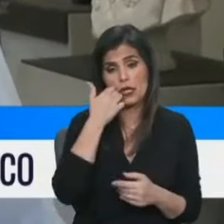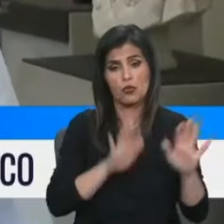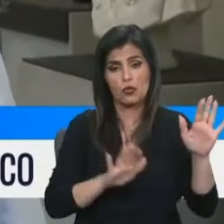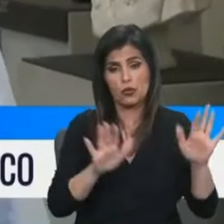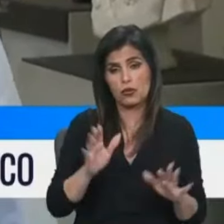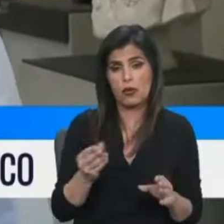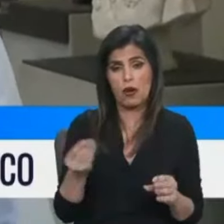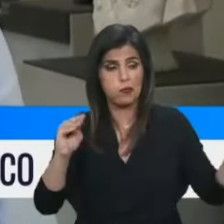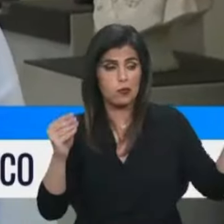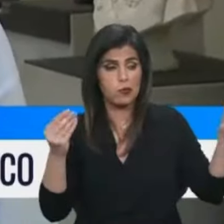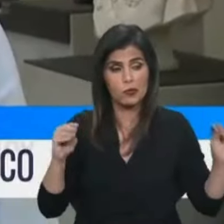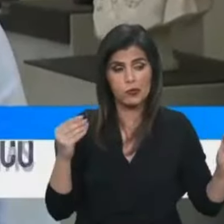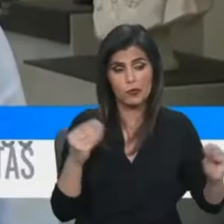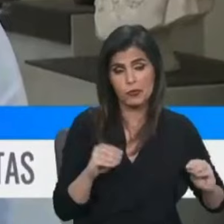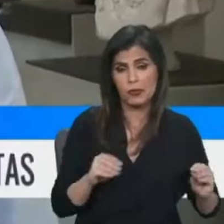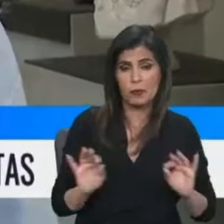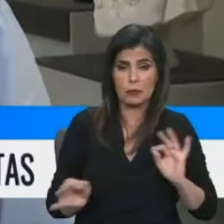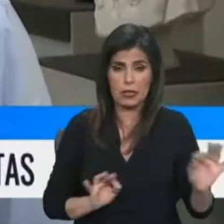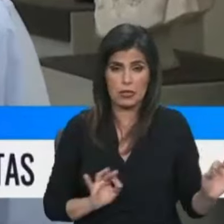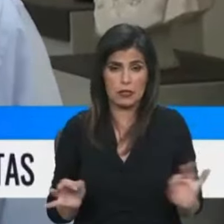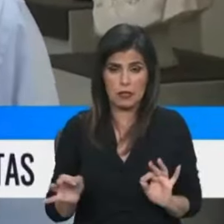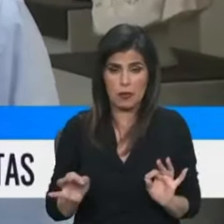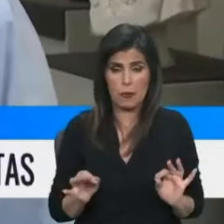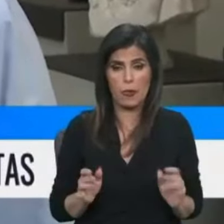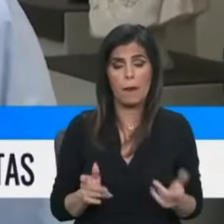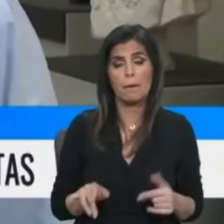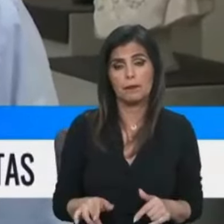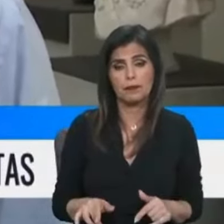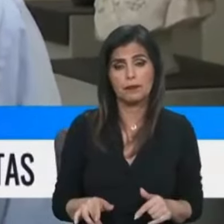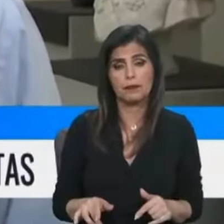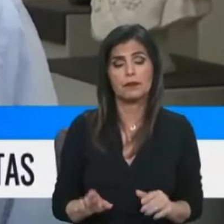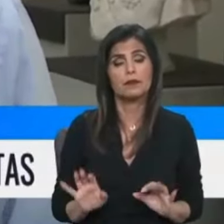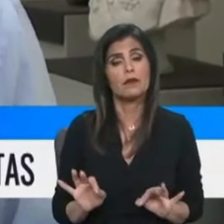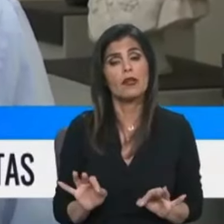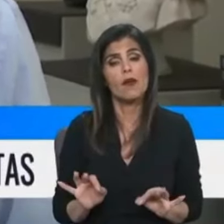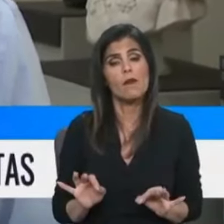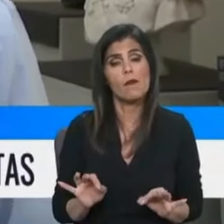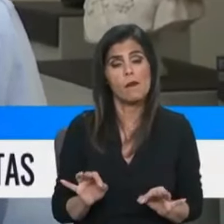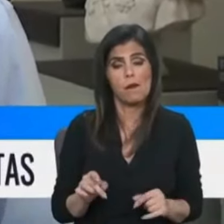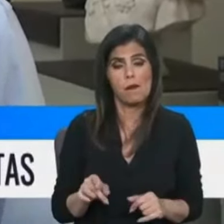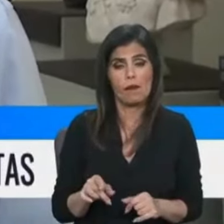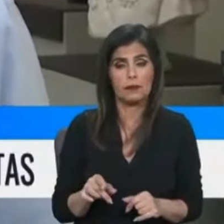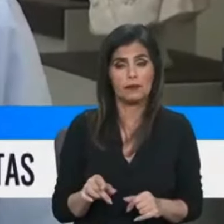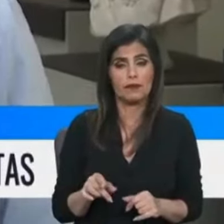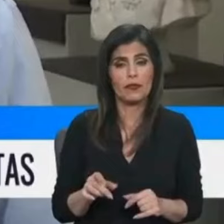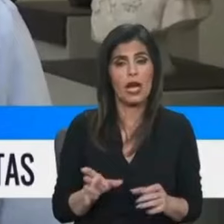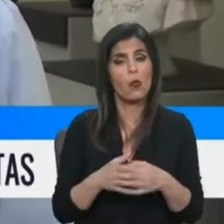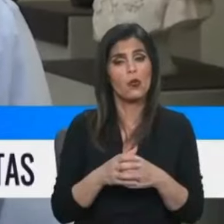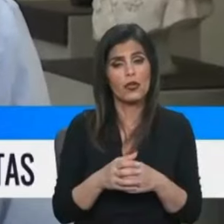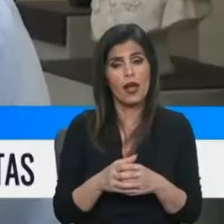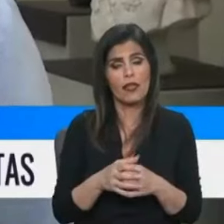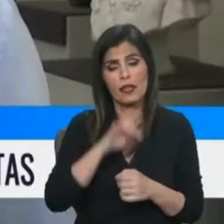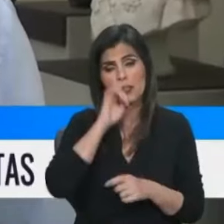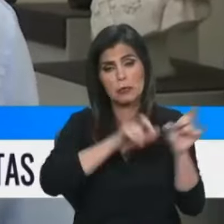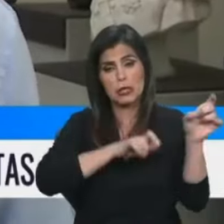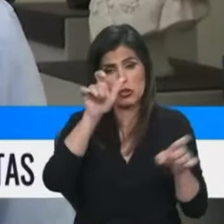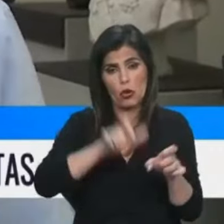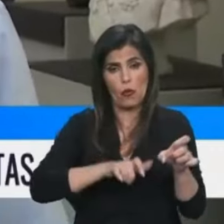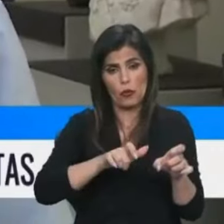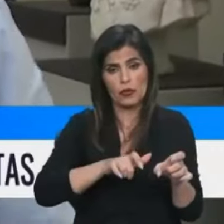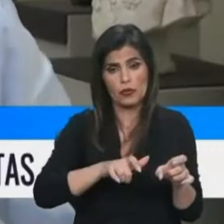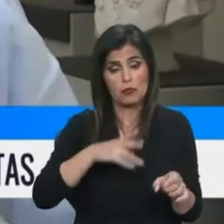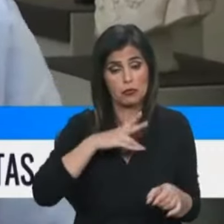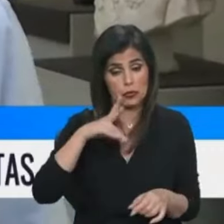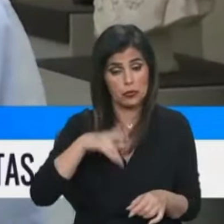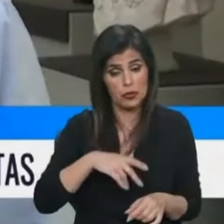exposição tomou para a sua construção e montagem, a comunidade, a população nacional